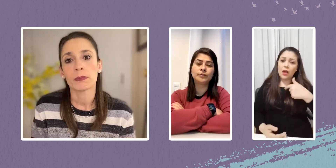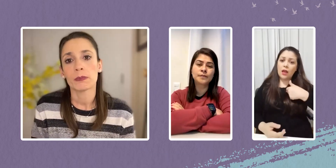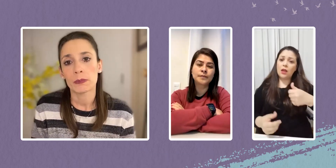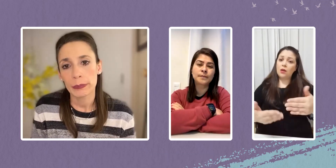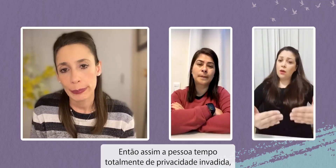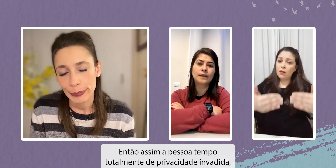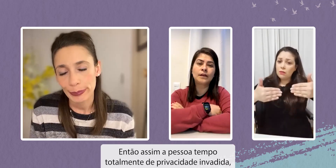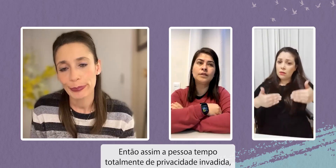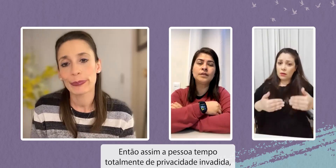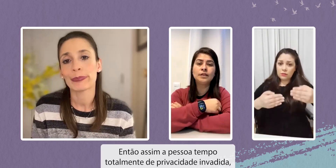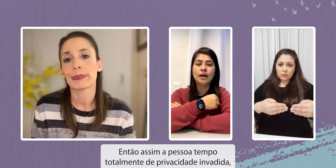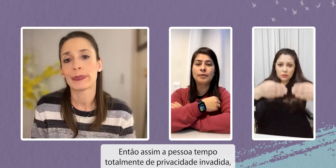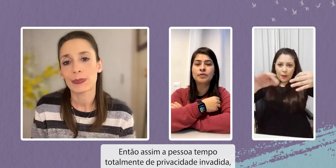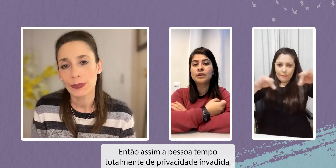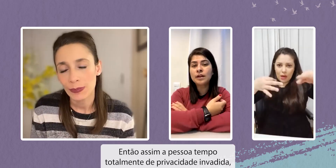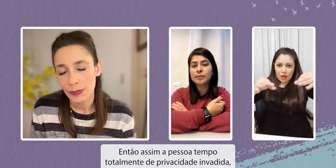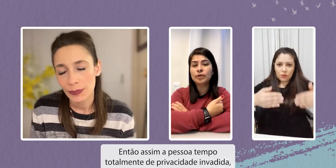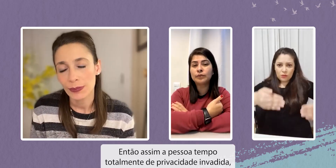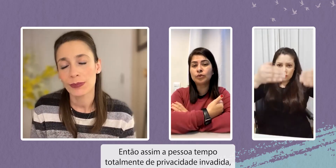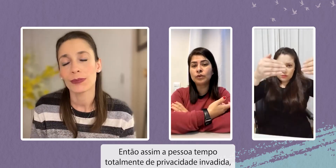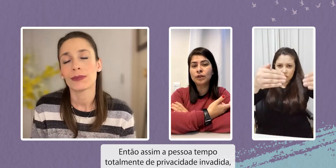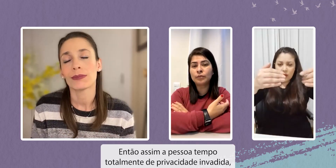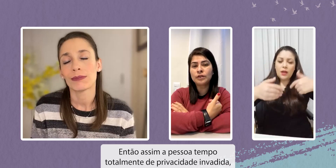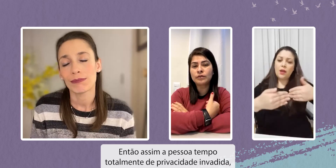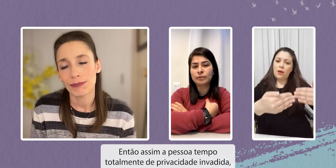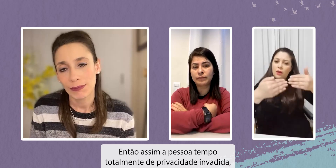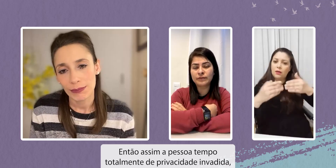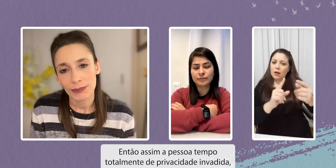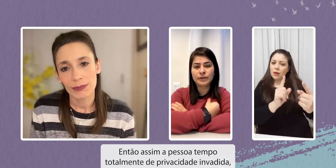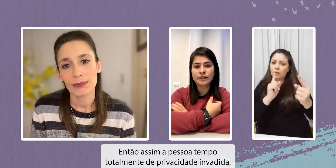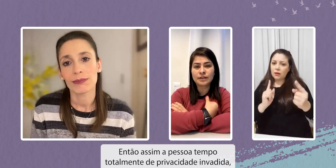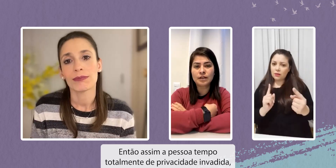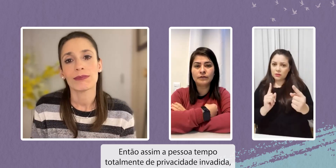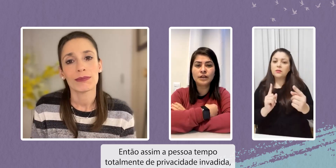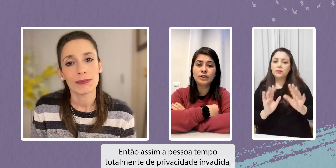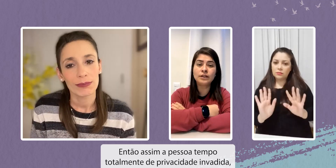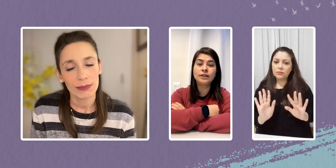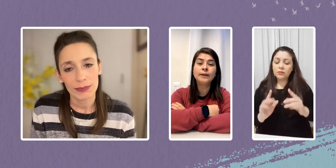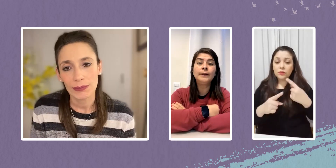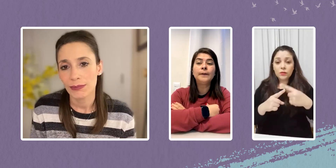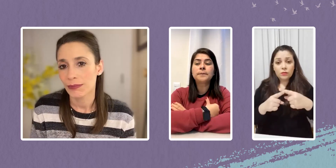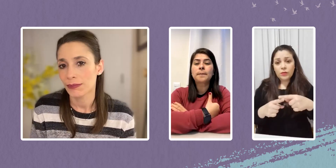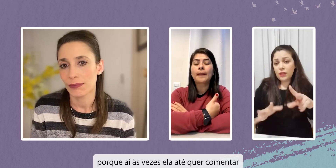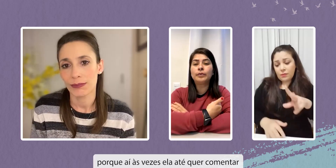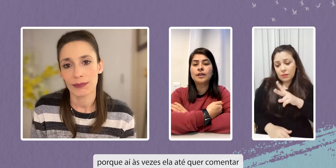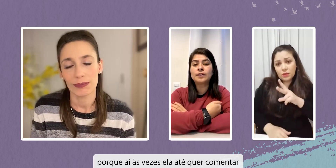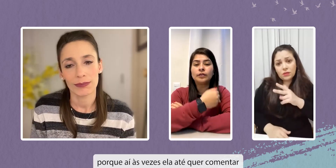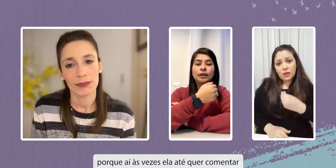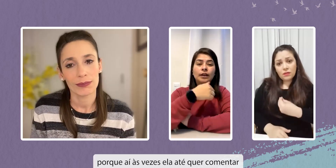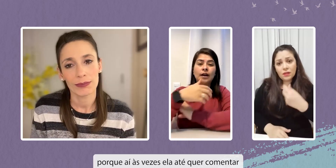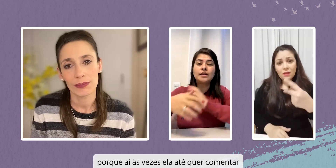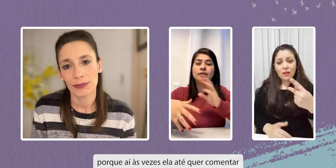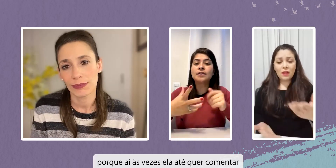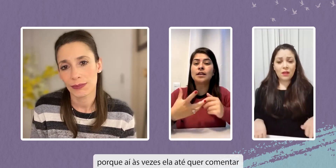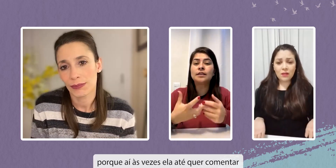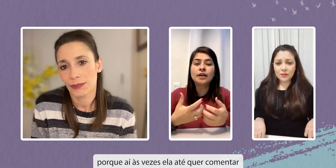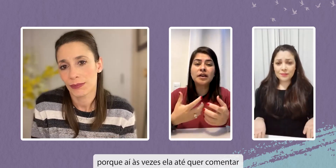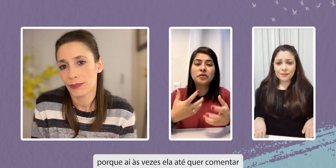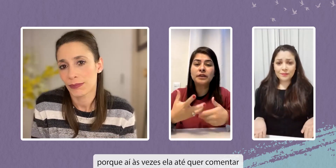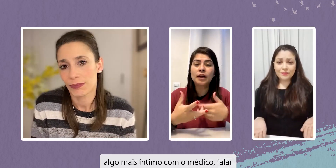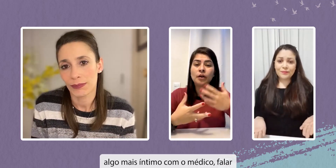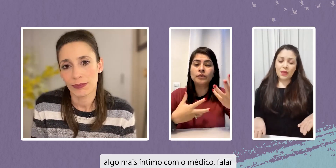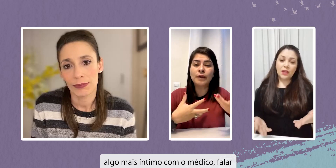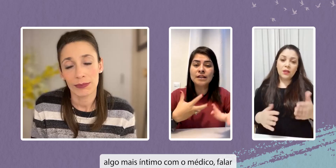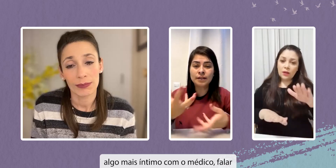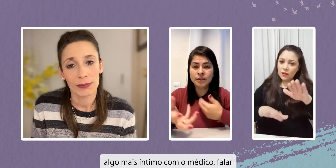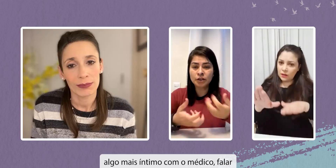fico. Então, assim, a pessoa tem totalmente sua privacidade invadida, por questão que, aí, às vezes, ela até quer